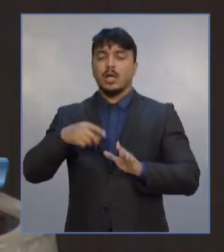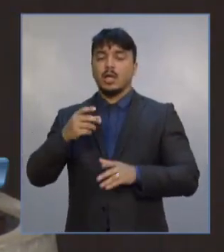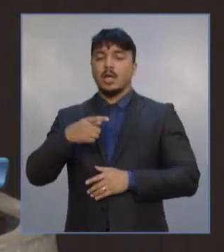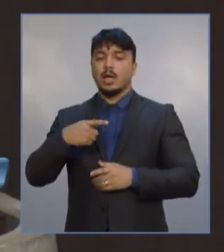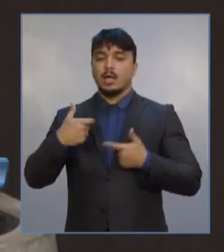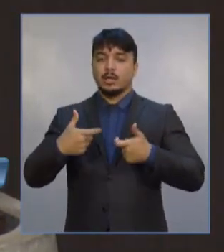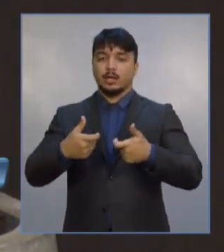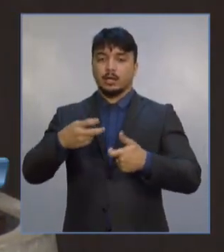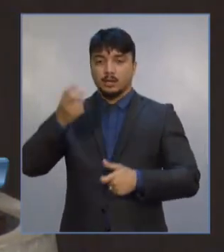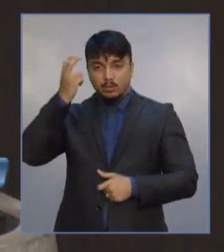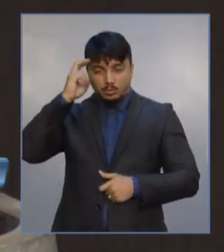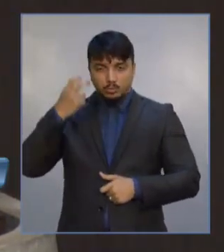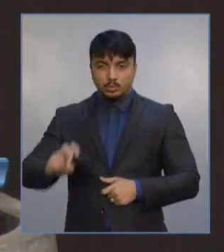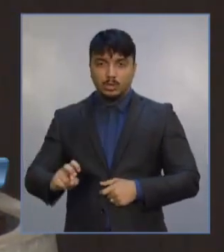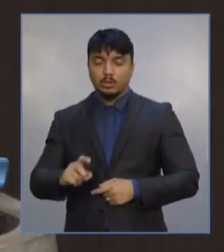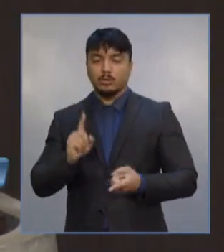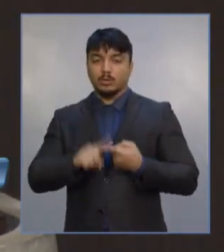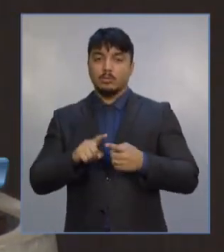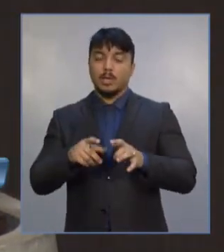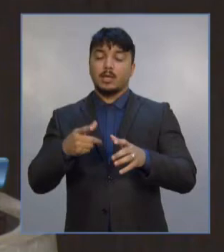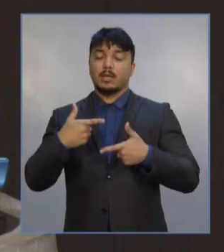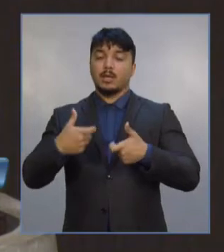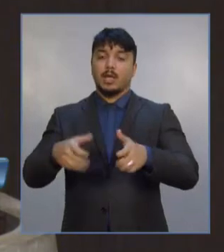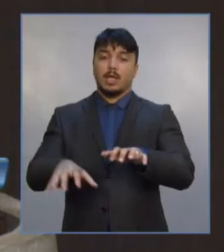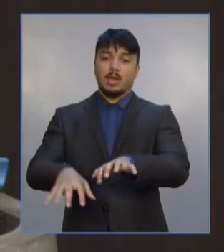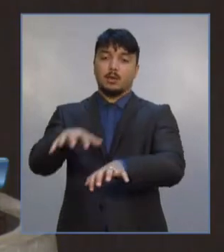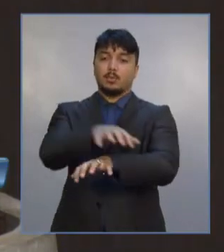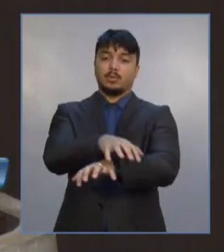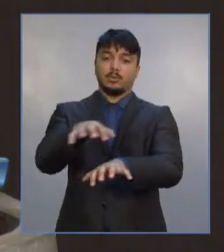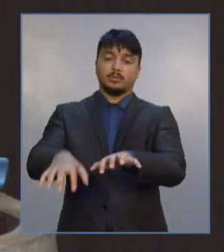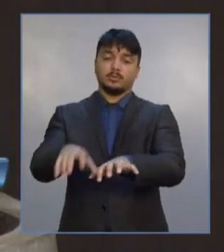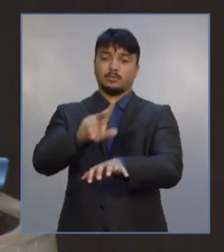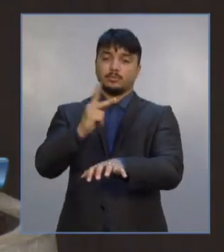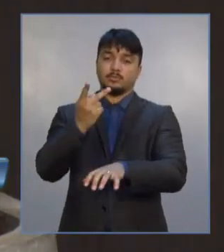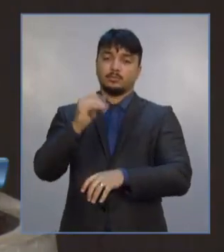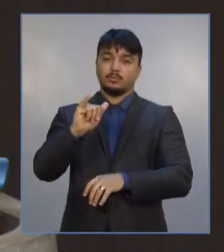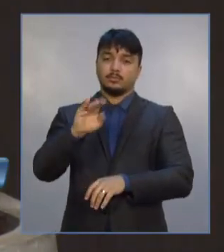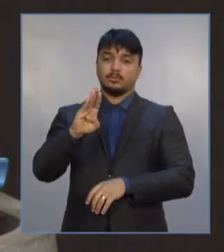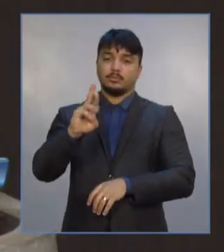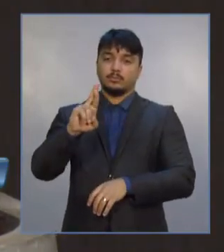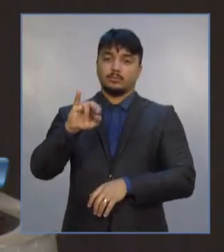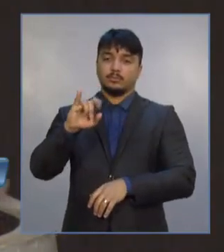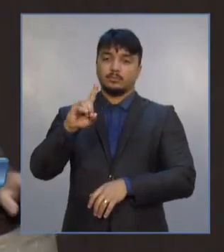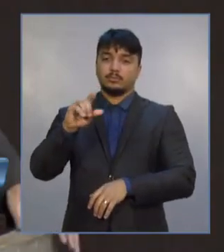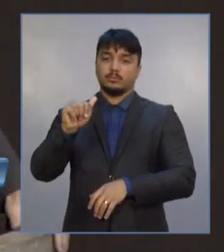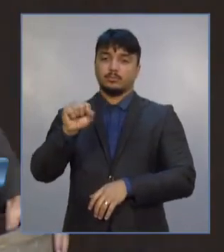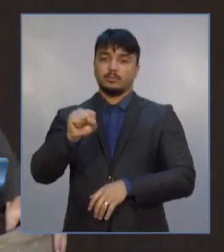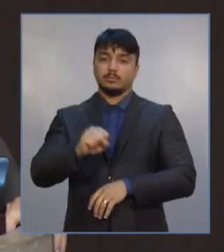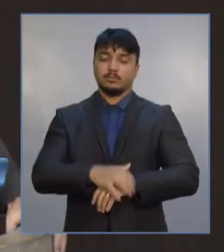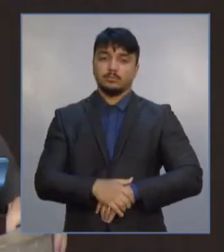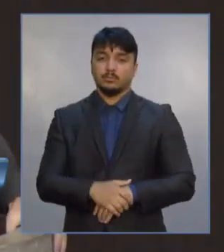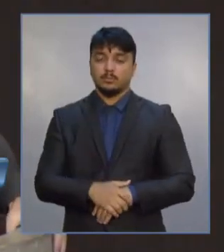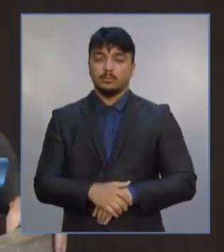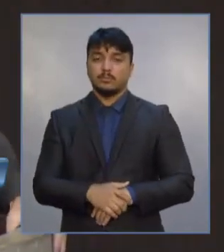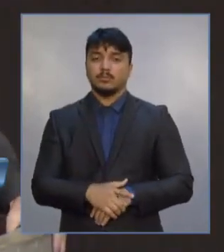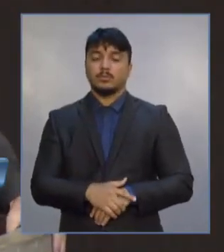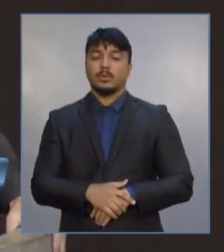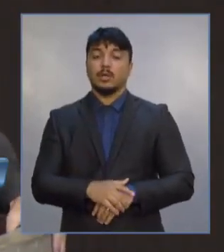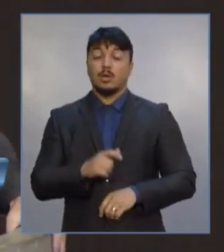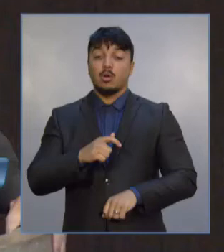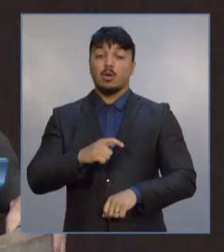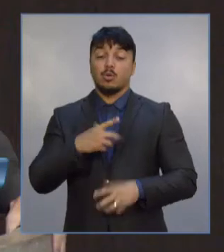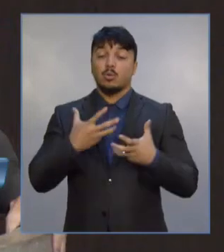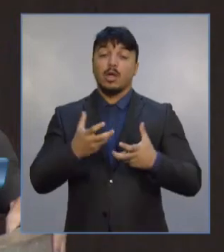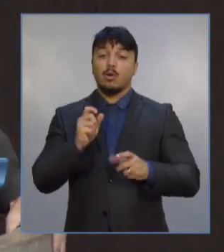de guerras híbridas. Portanto, a um só tempo que eu quero aqui recusar